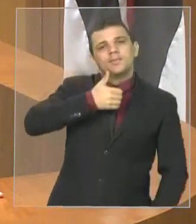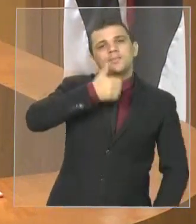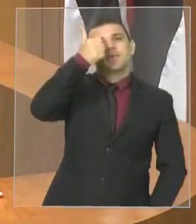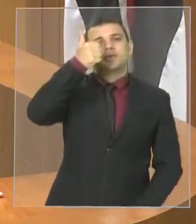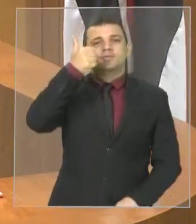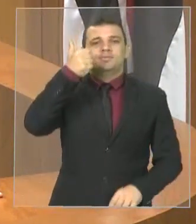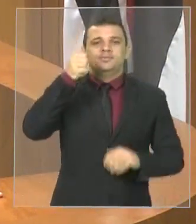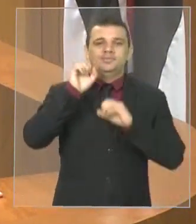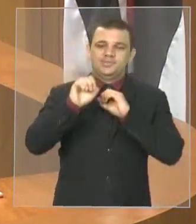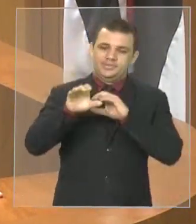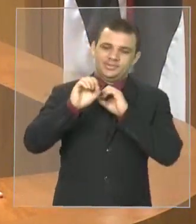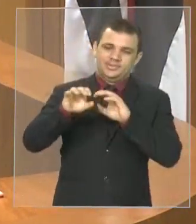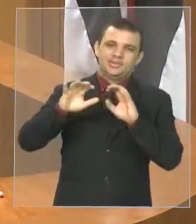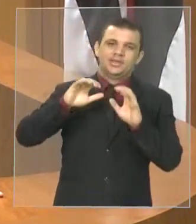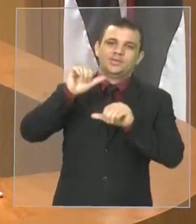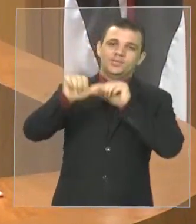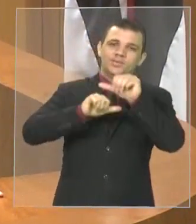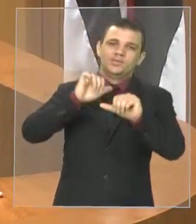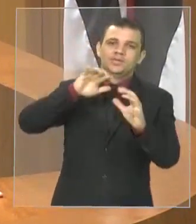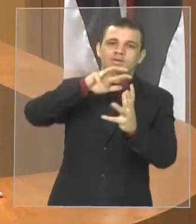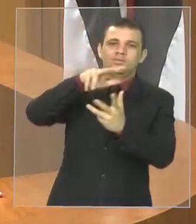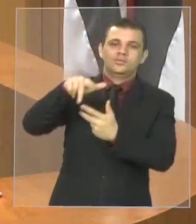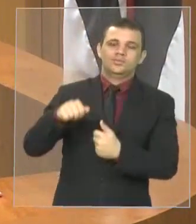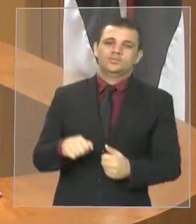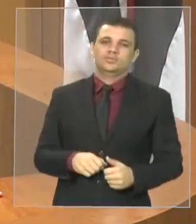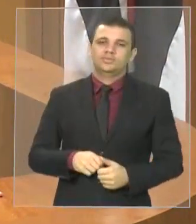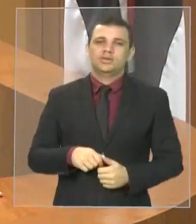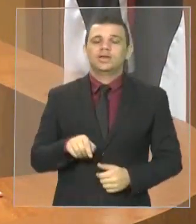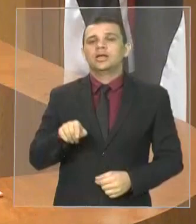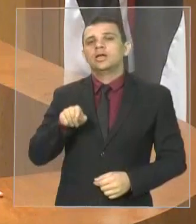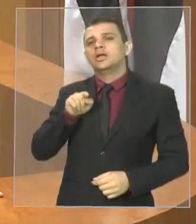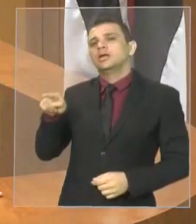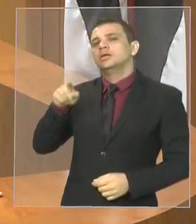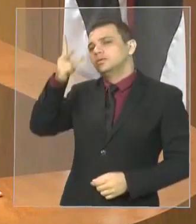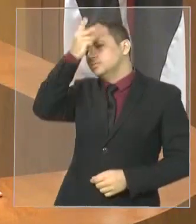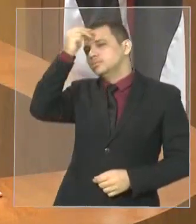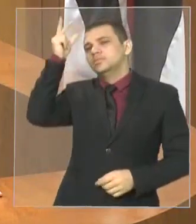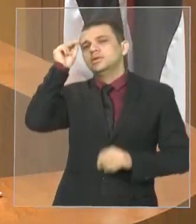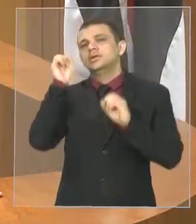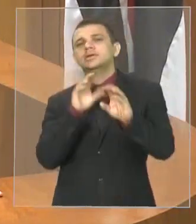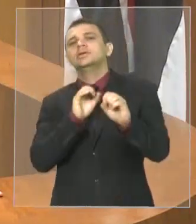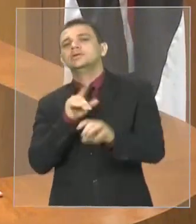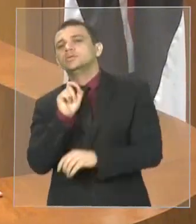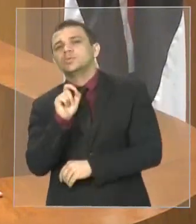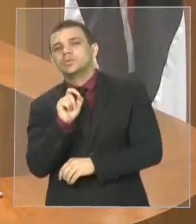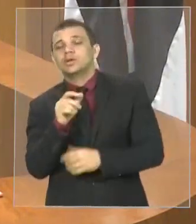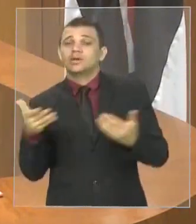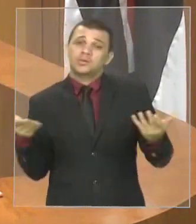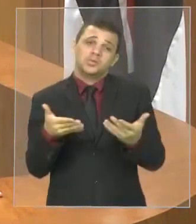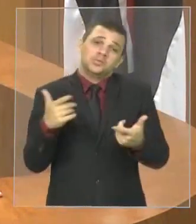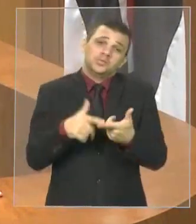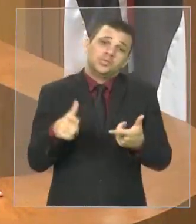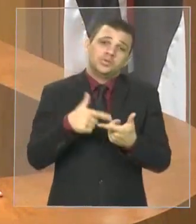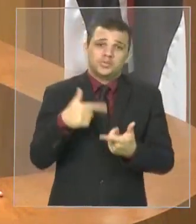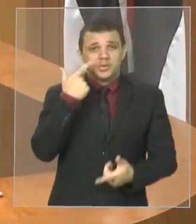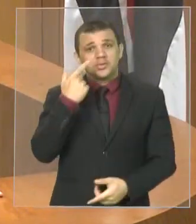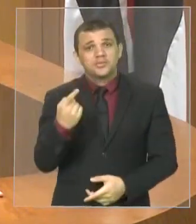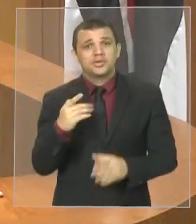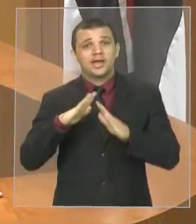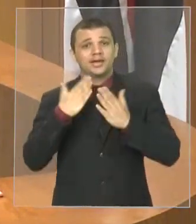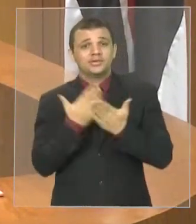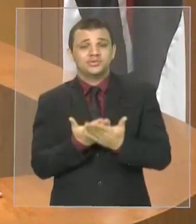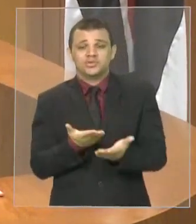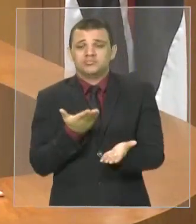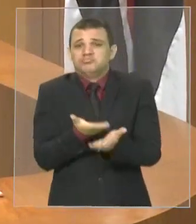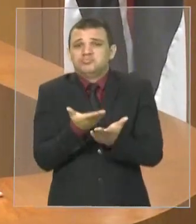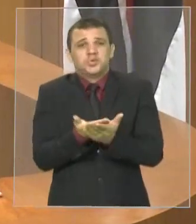Luís? É a situação que se encontra hoje. Escolas sem aulas, alunos que recentemente sofreram